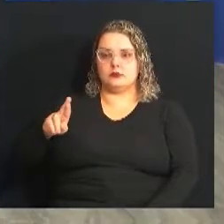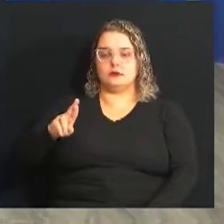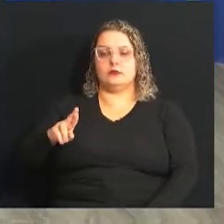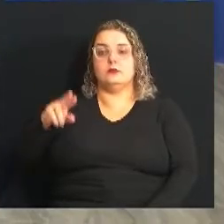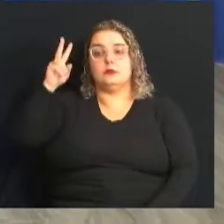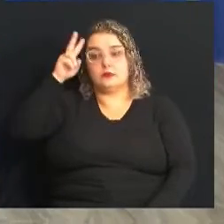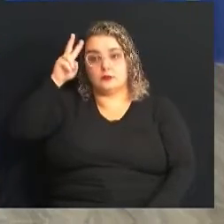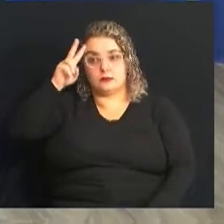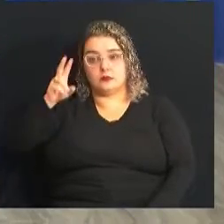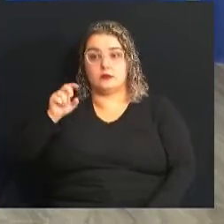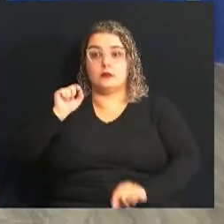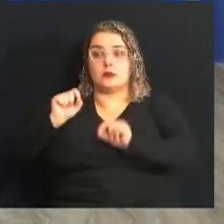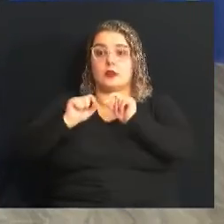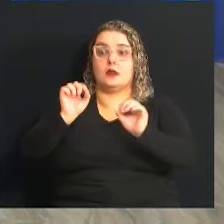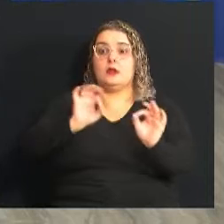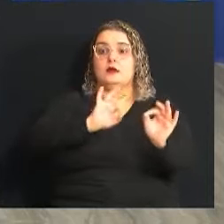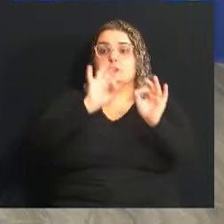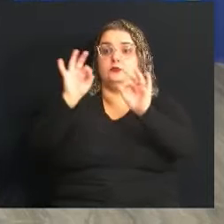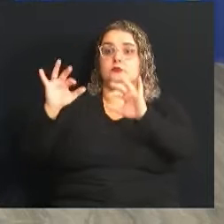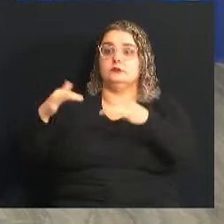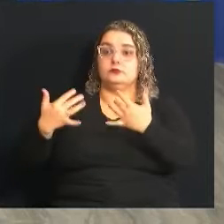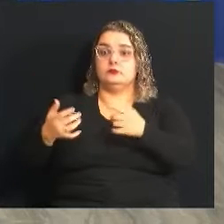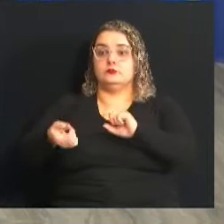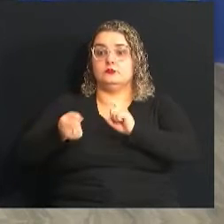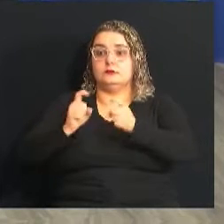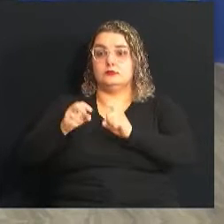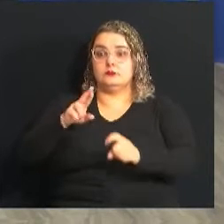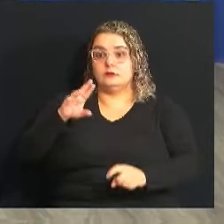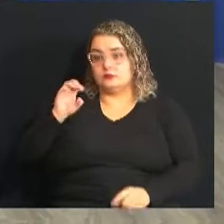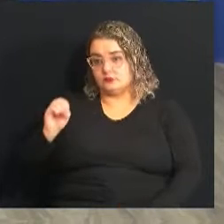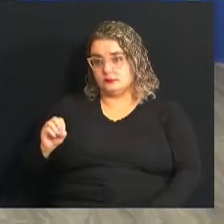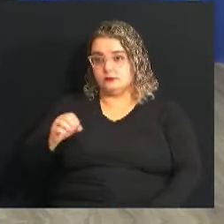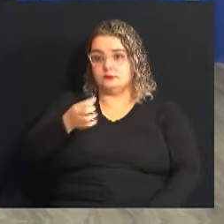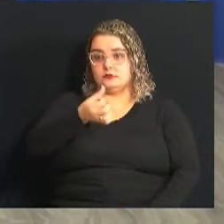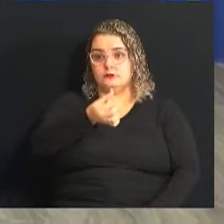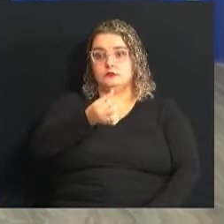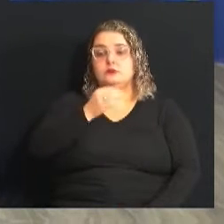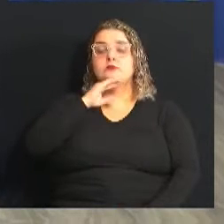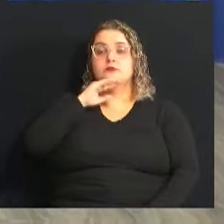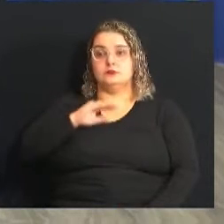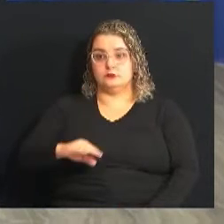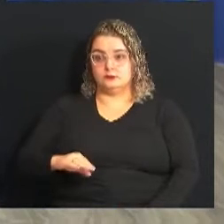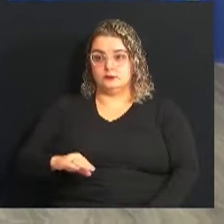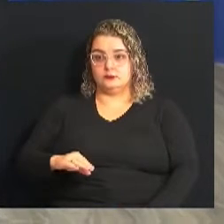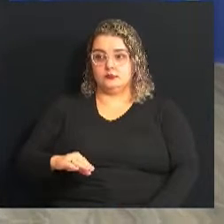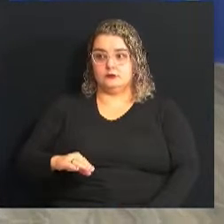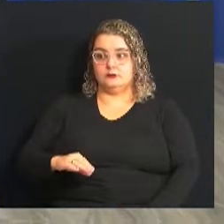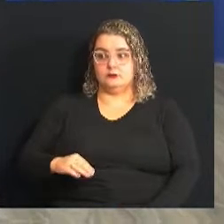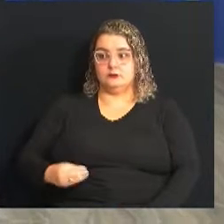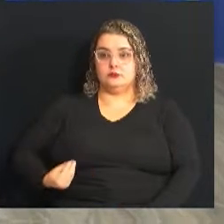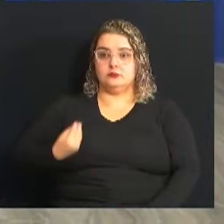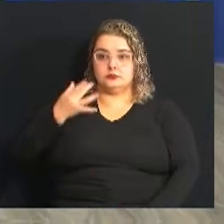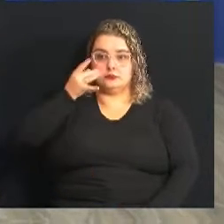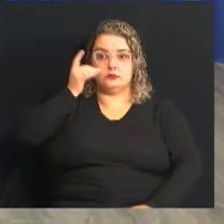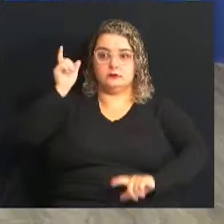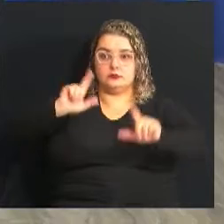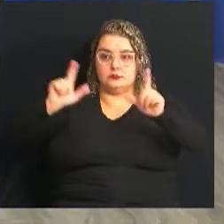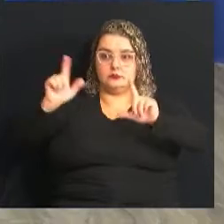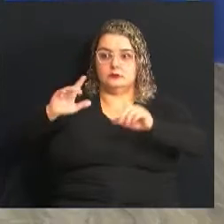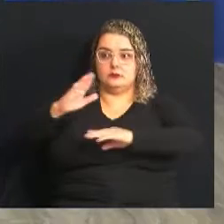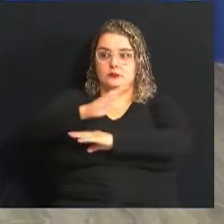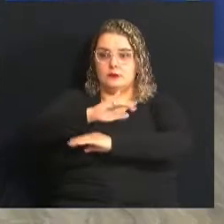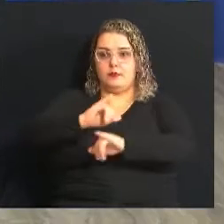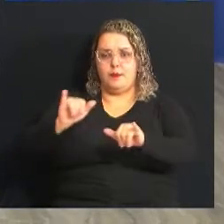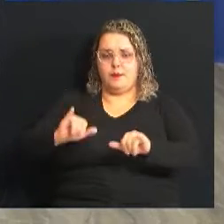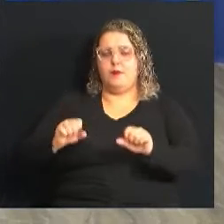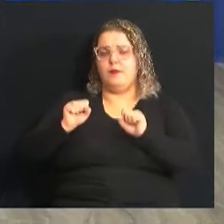Relembrando, para quem está nos acompanhando, reunião ordinária começando às 6 horas da tarde, com transmissão da TV Câmara Campinas, mas dá para